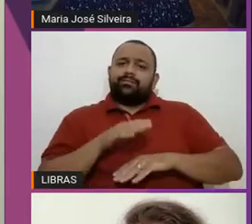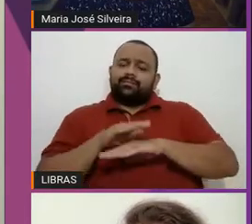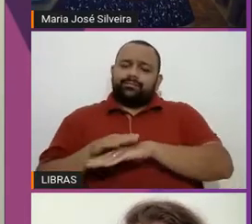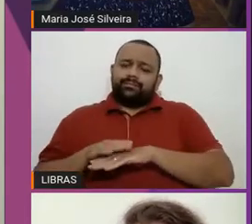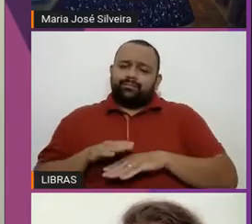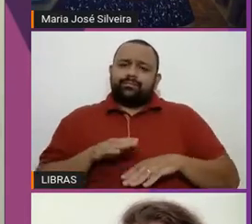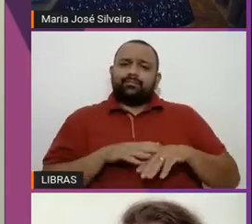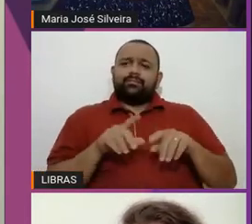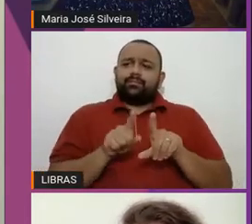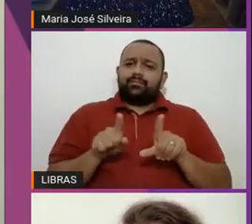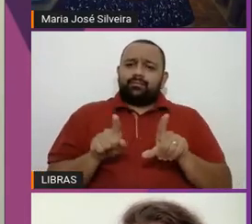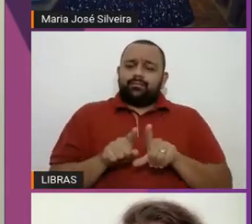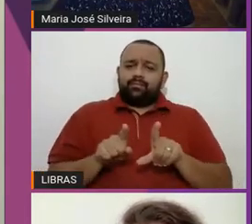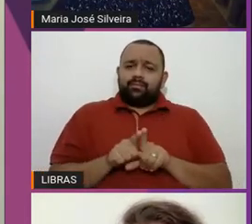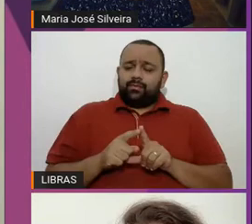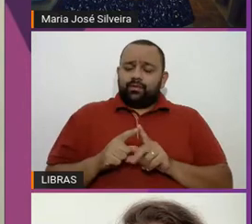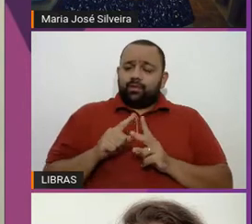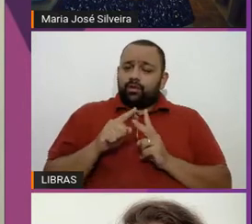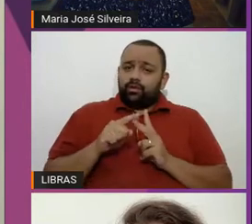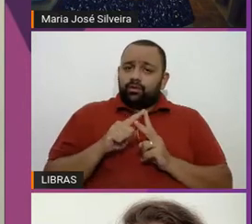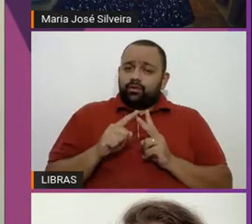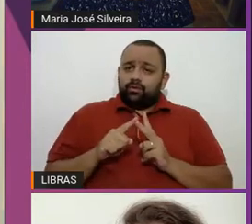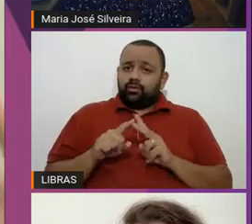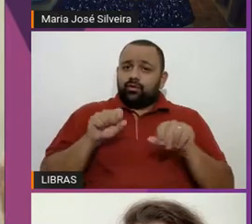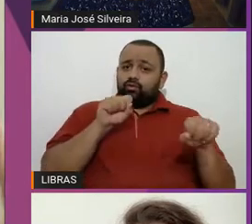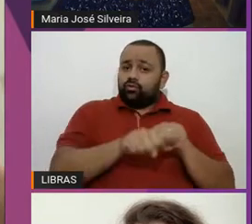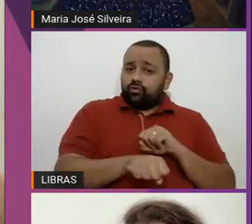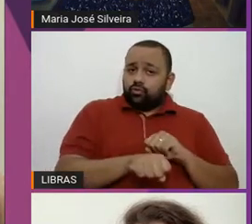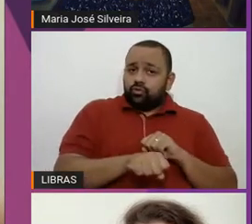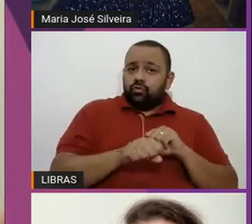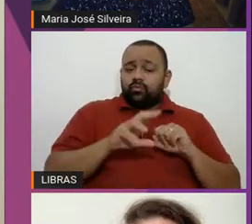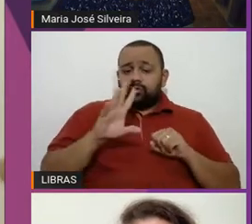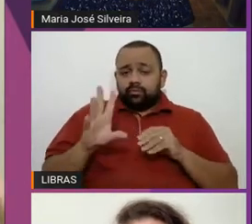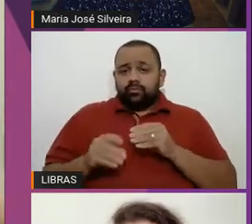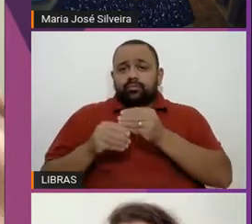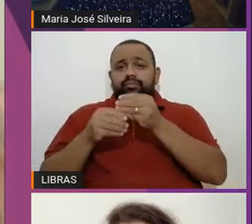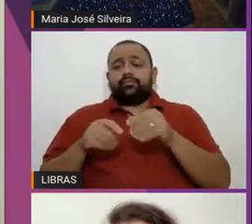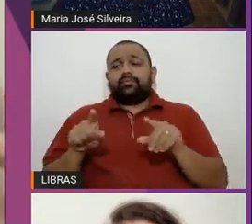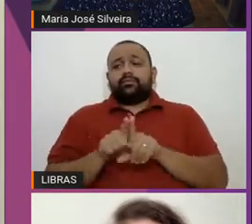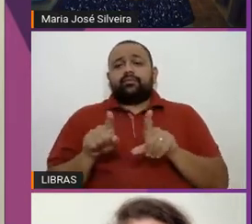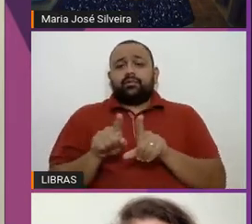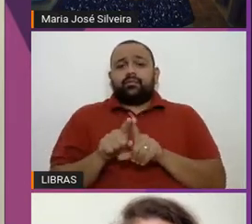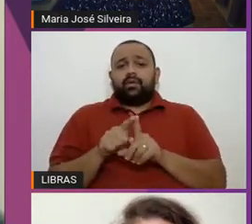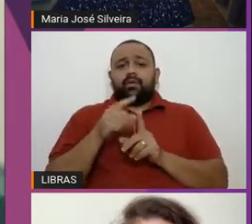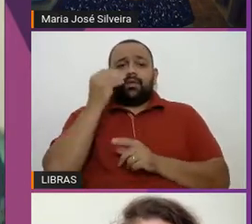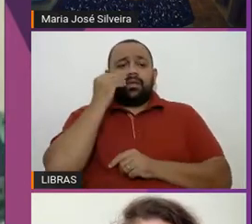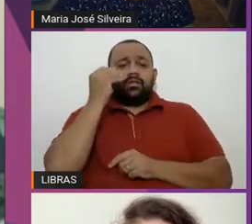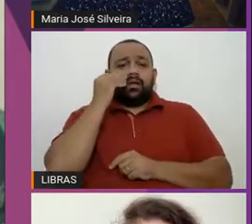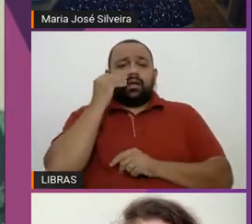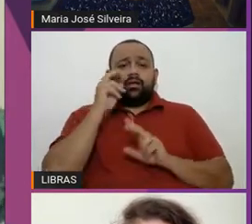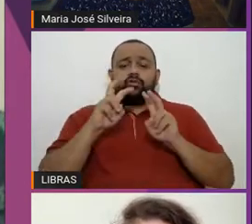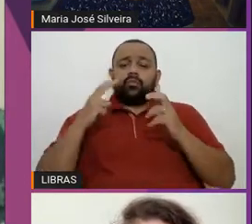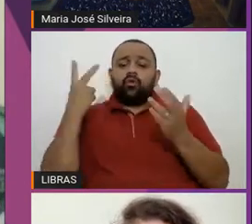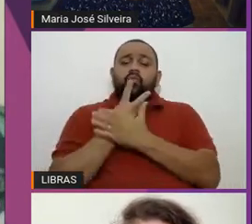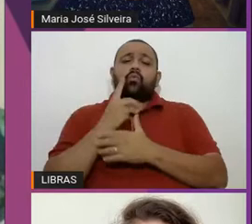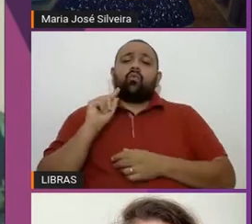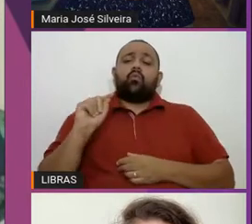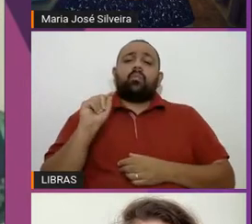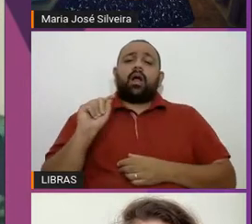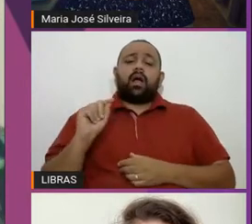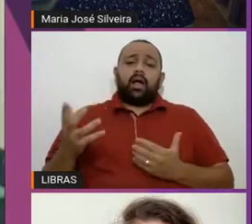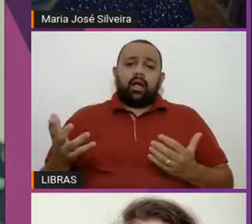essas as duas coisas vão tá gosto pulo e juntando essa busca por esse culpado